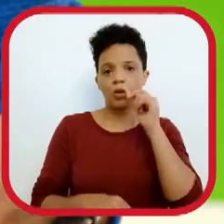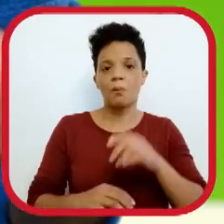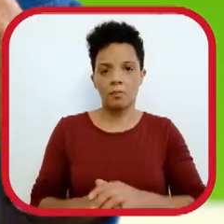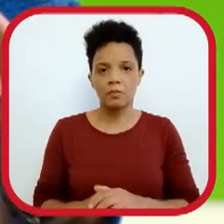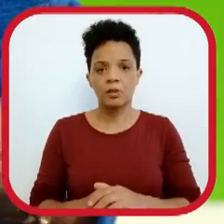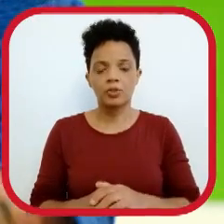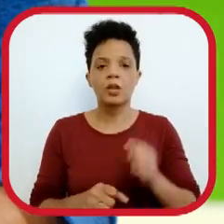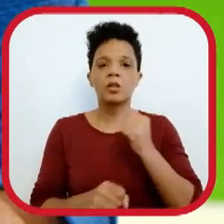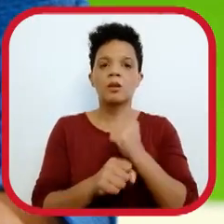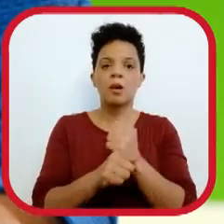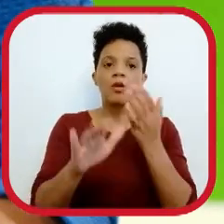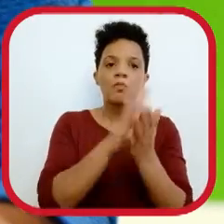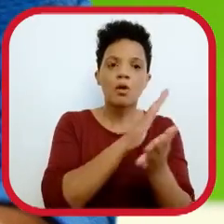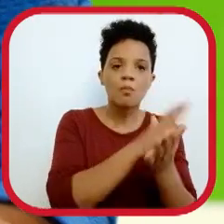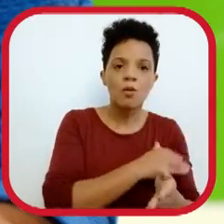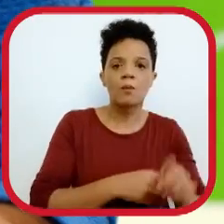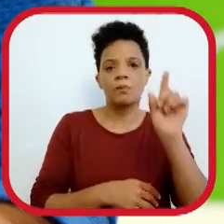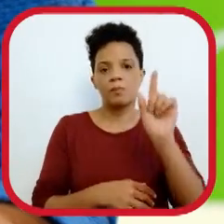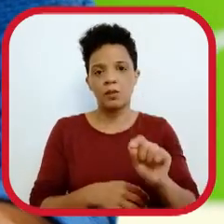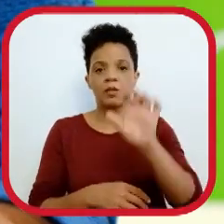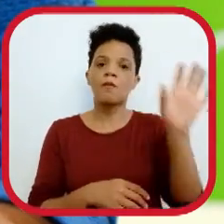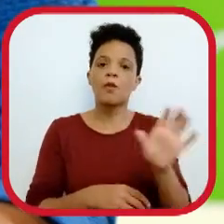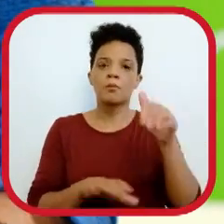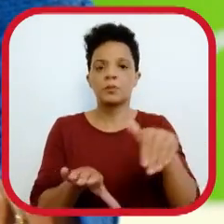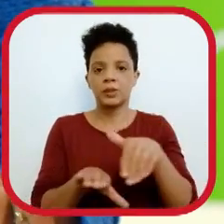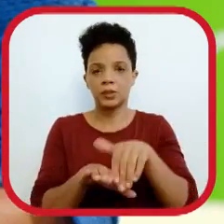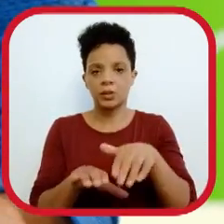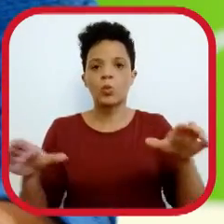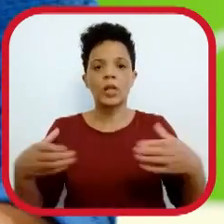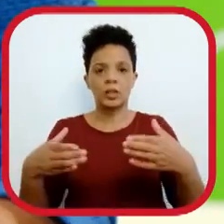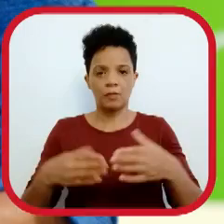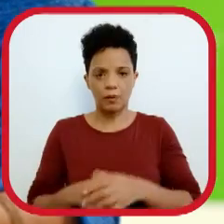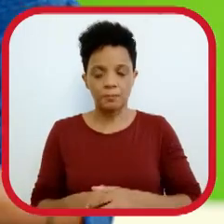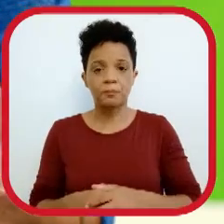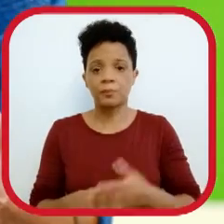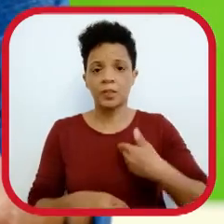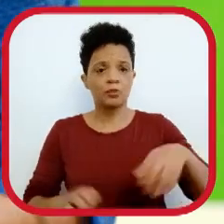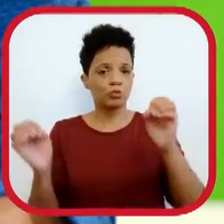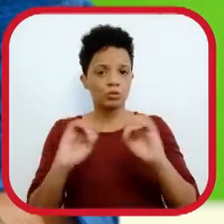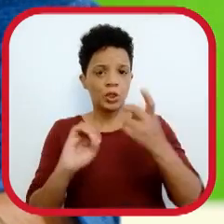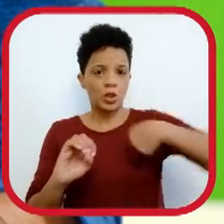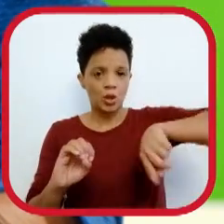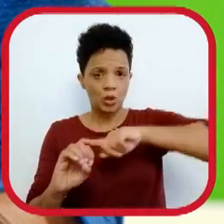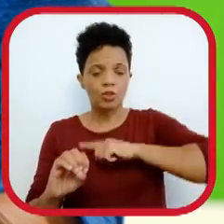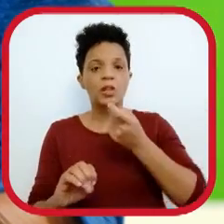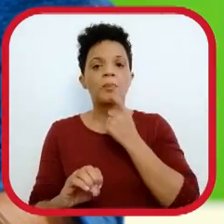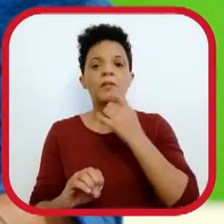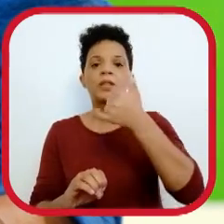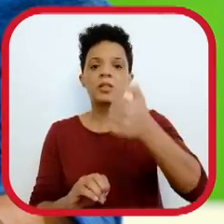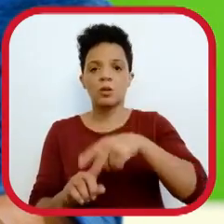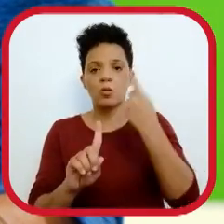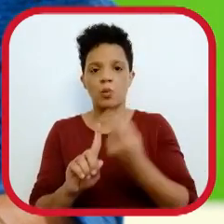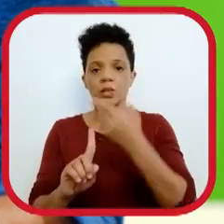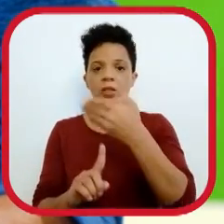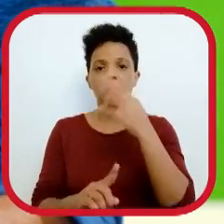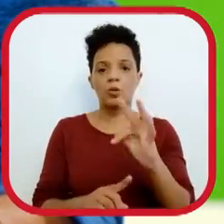que os homens no mercado de trabalho e nos mecanismos de participação política. E não tinham. Nós, no 25 de Abril,